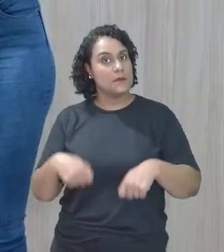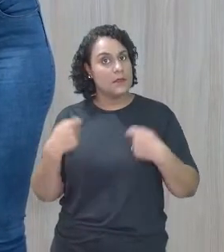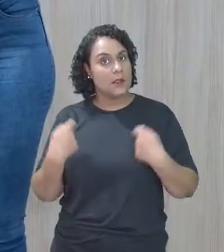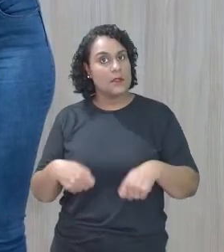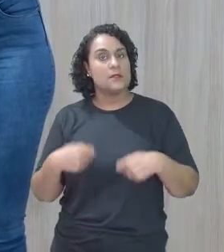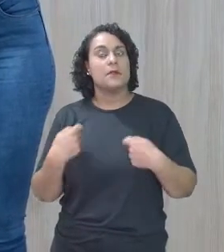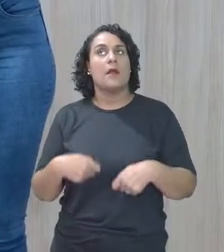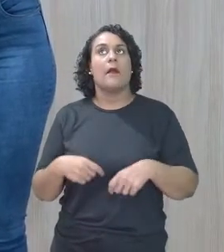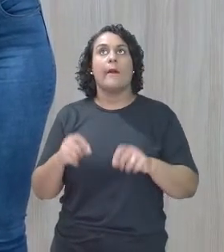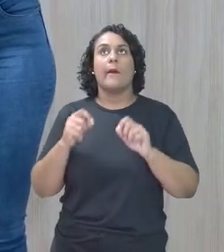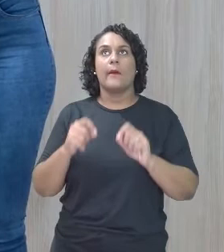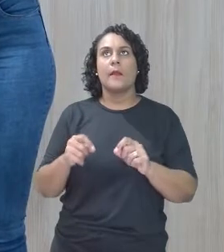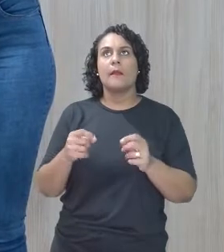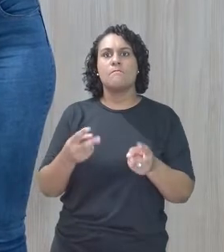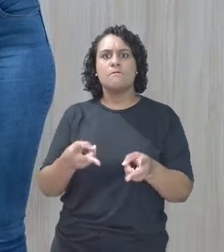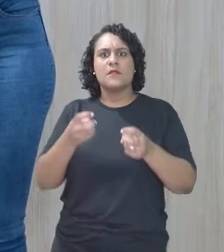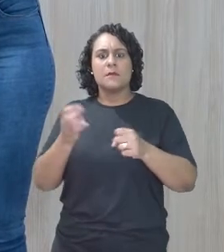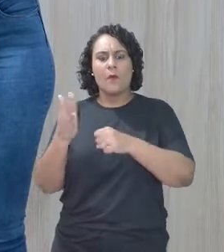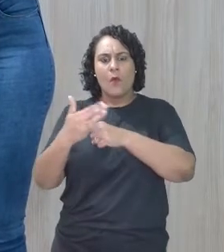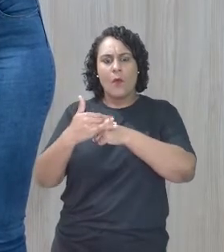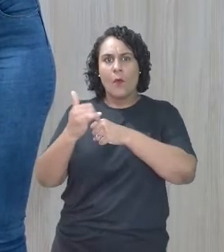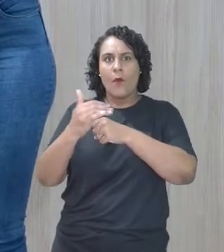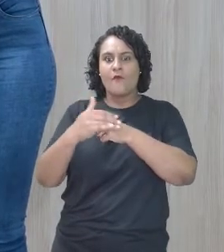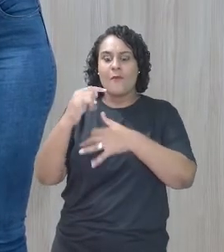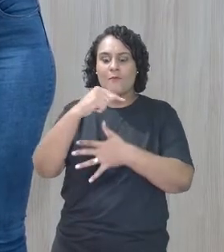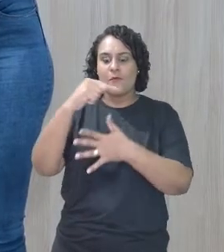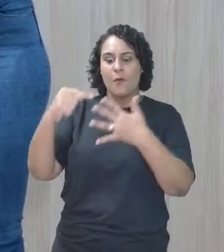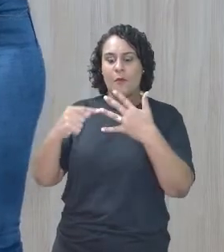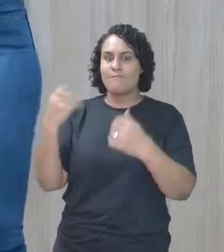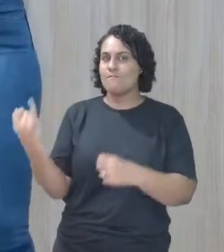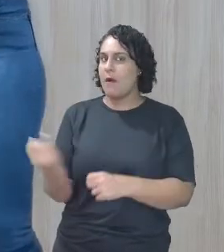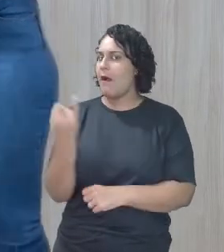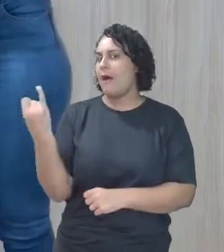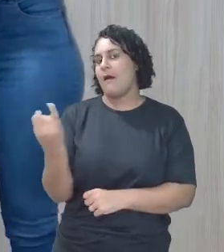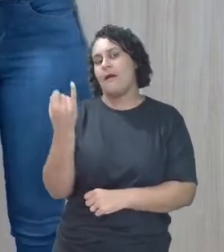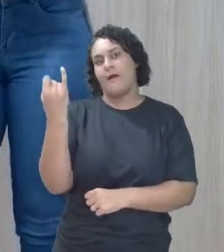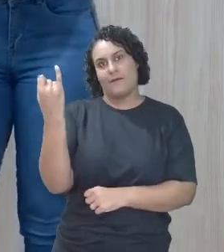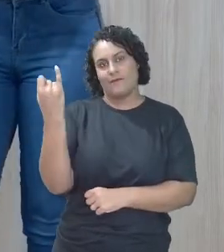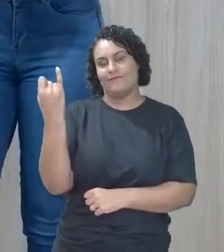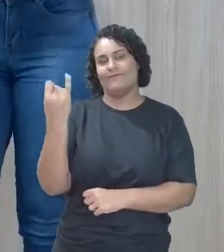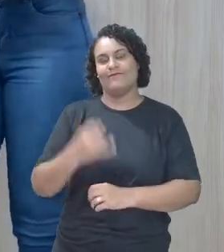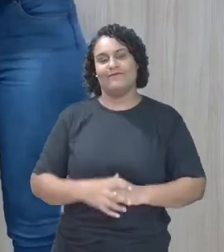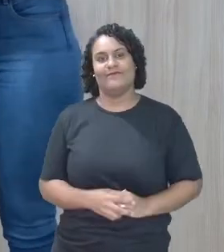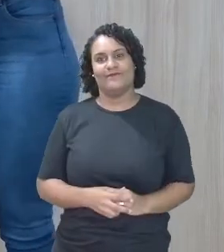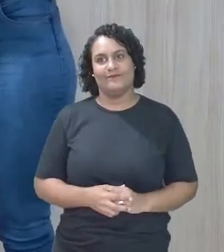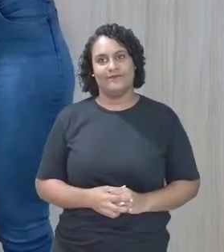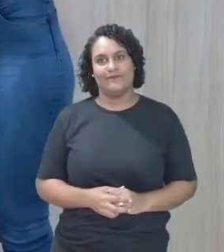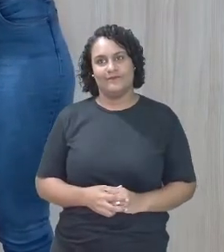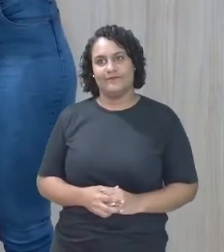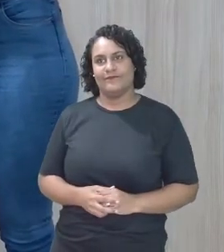isso considerando o afeto como um elemento importante, indispensável.